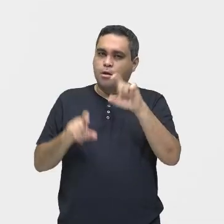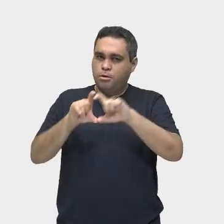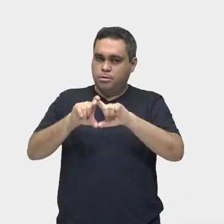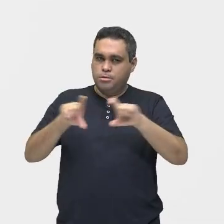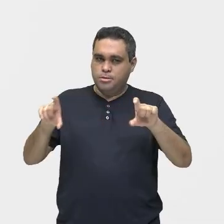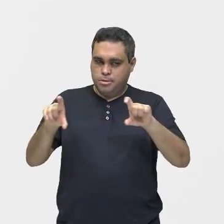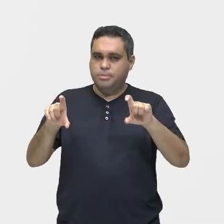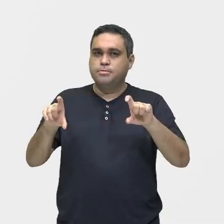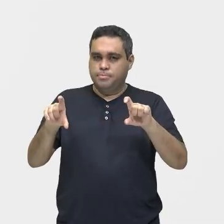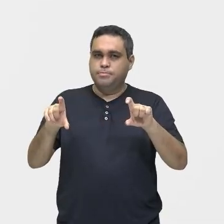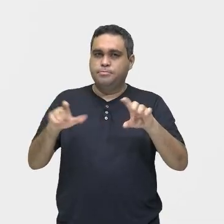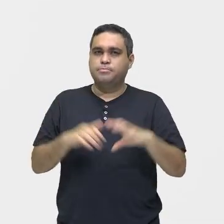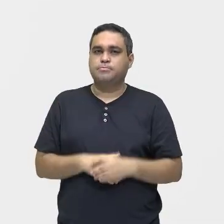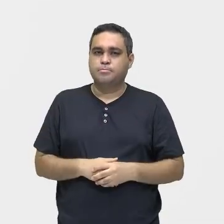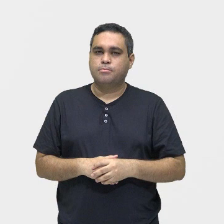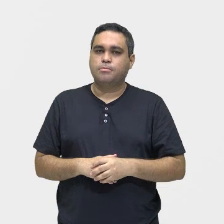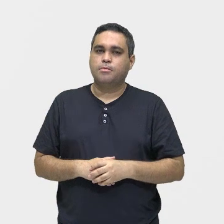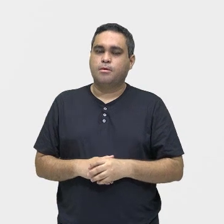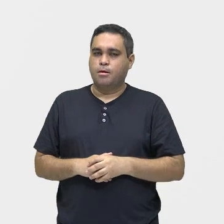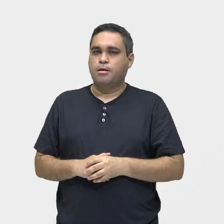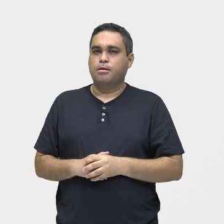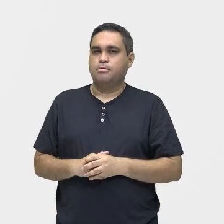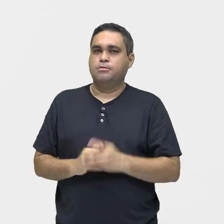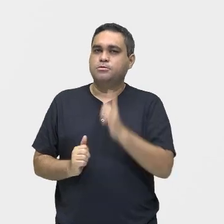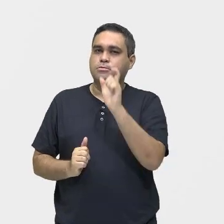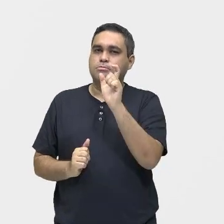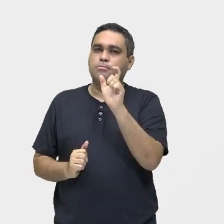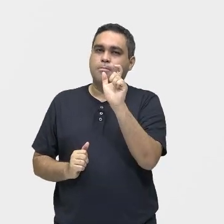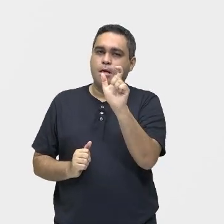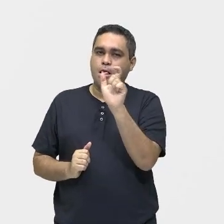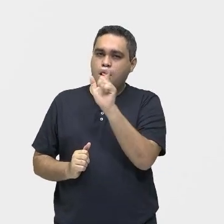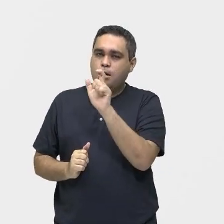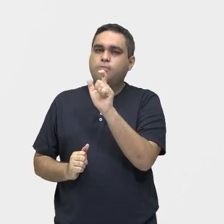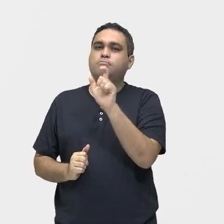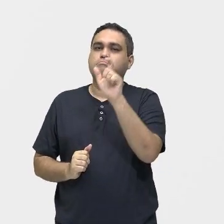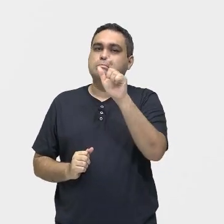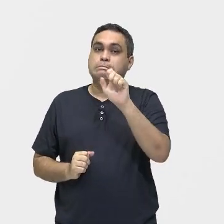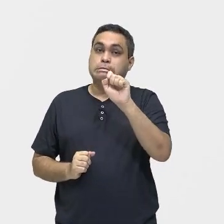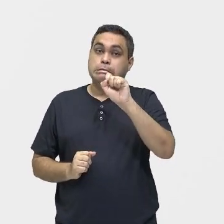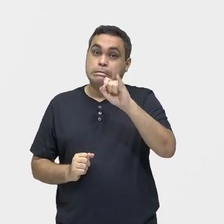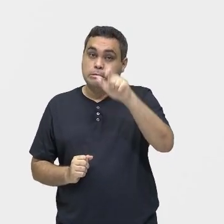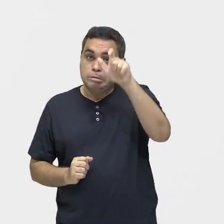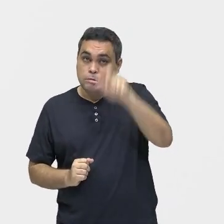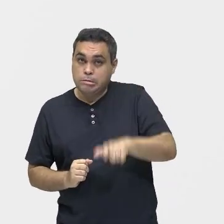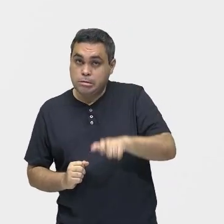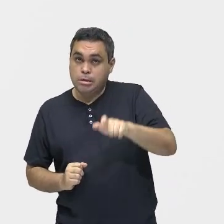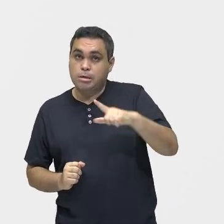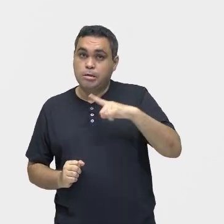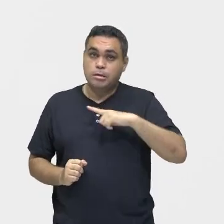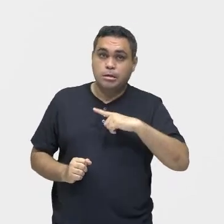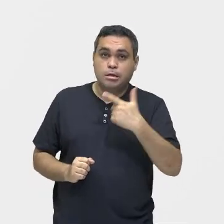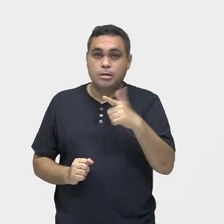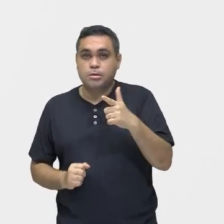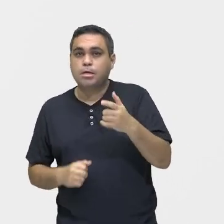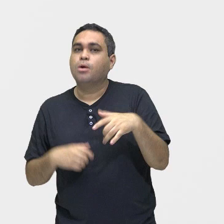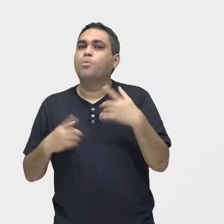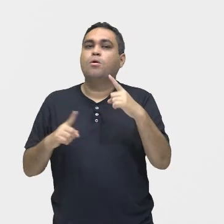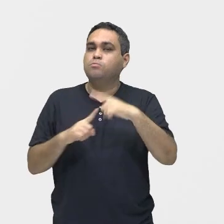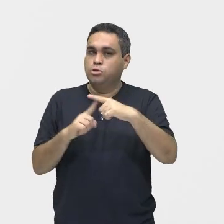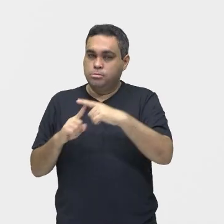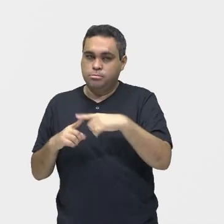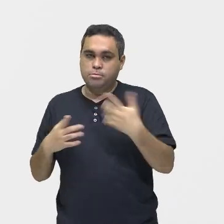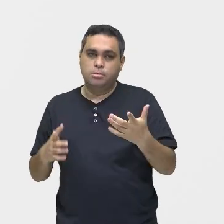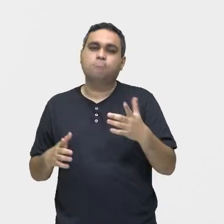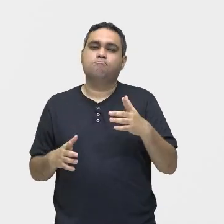ver qual é o sujeito que está presente aqui, né? Nessas orações. Na caminhada da